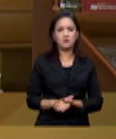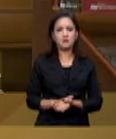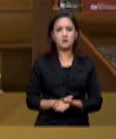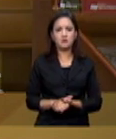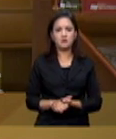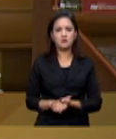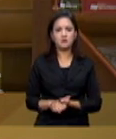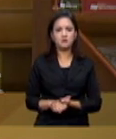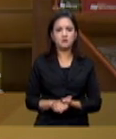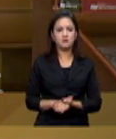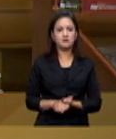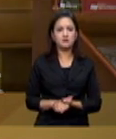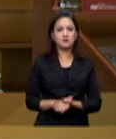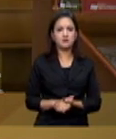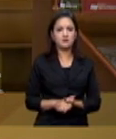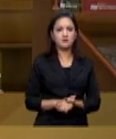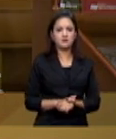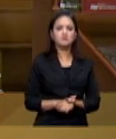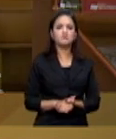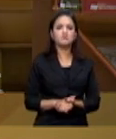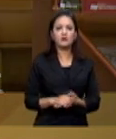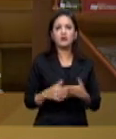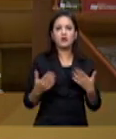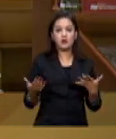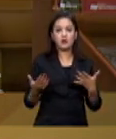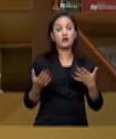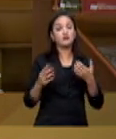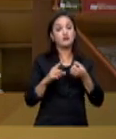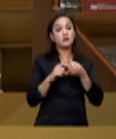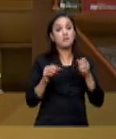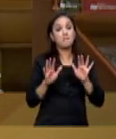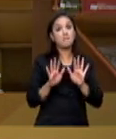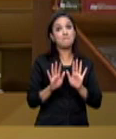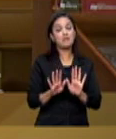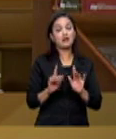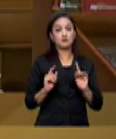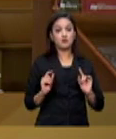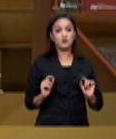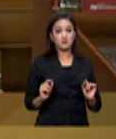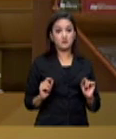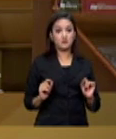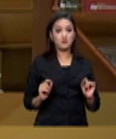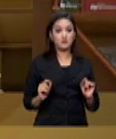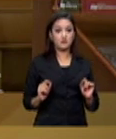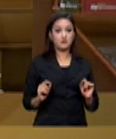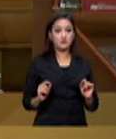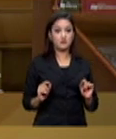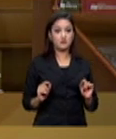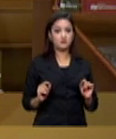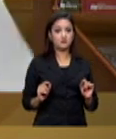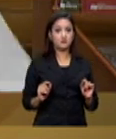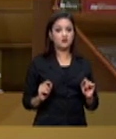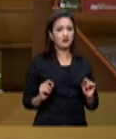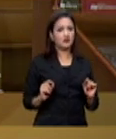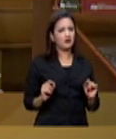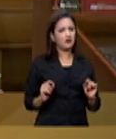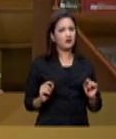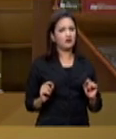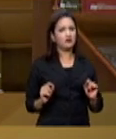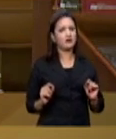na ação direta de inconstitucionalidade que estamos examinando. No entanto, então, eu caminharia no sentido